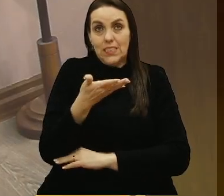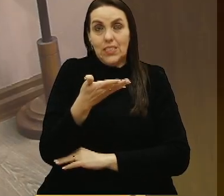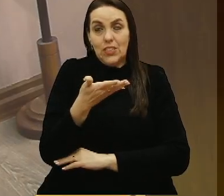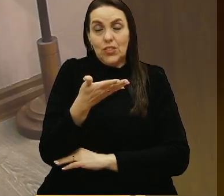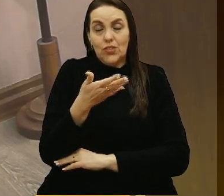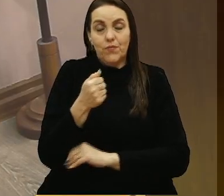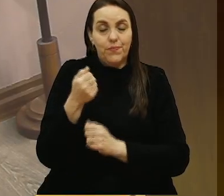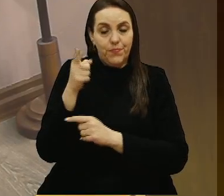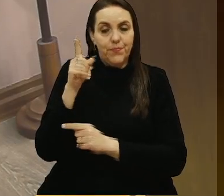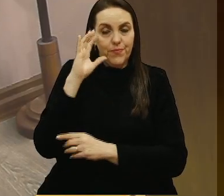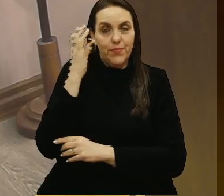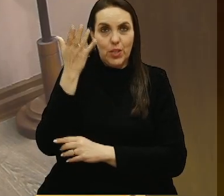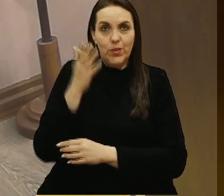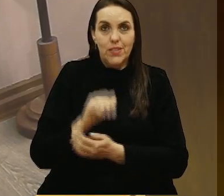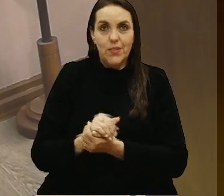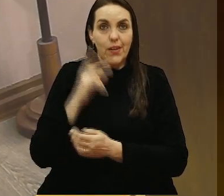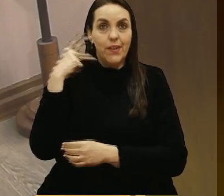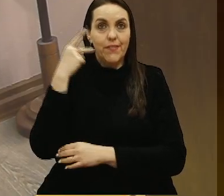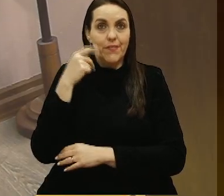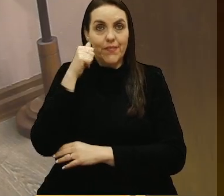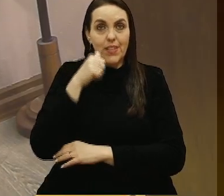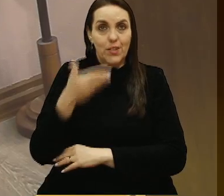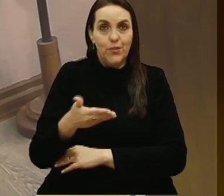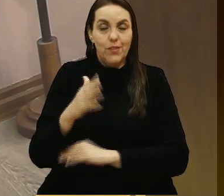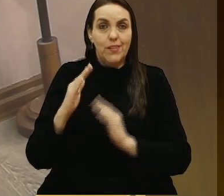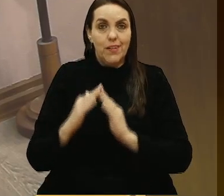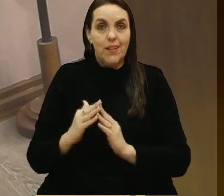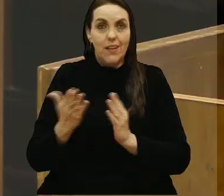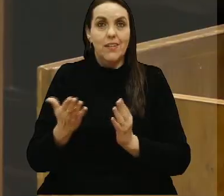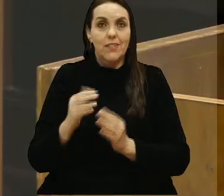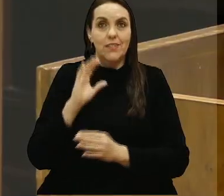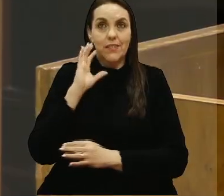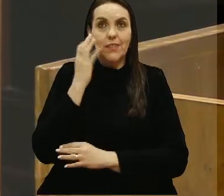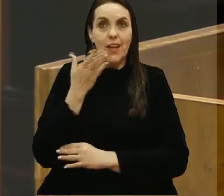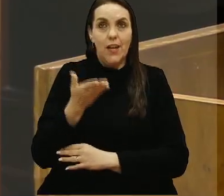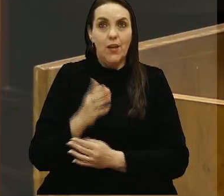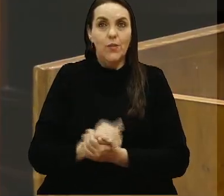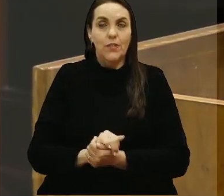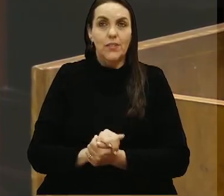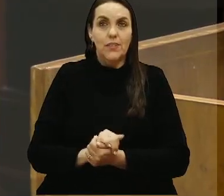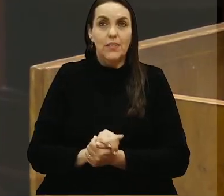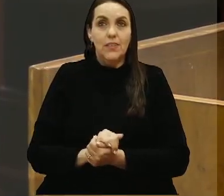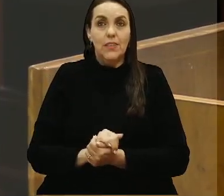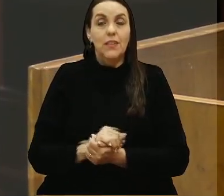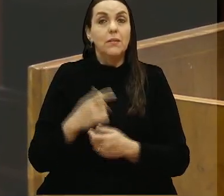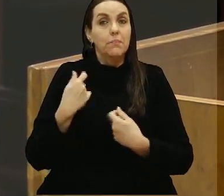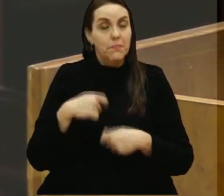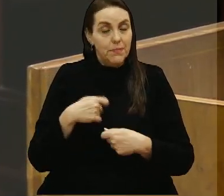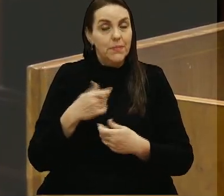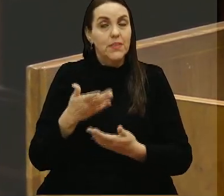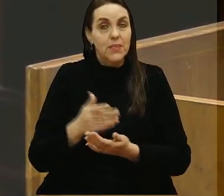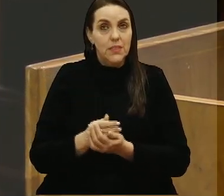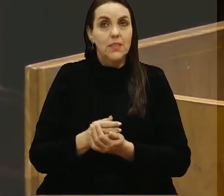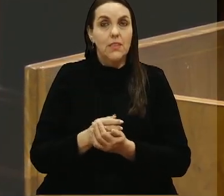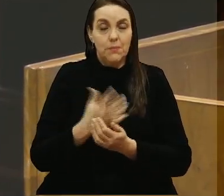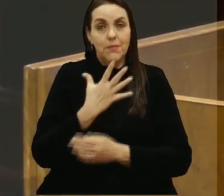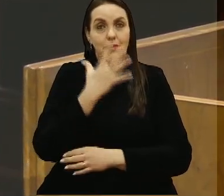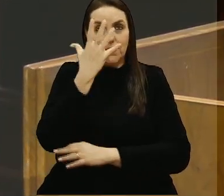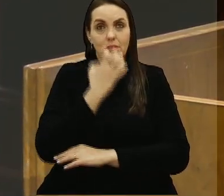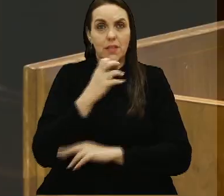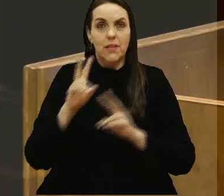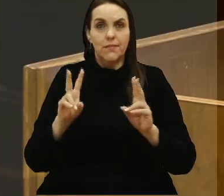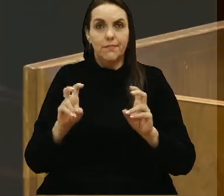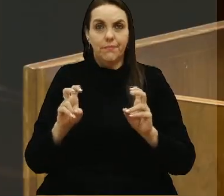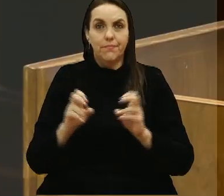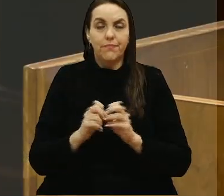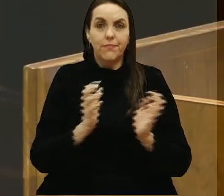senhora tenha passado. Uma vereadora dessa casa passar por um fato como esse. Nós precisamos tratar esse assunto com seriedade dos nobres